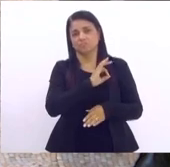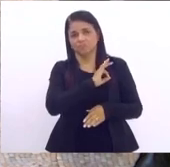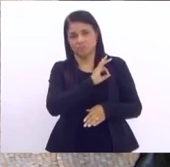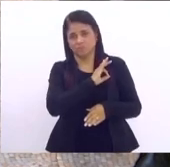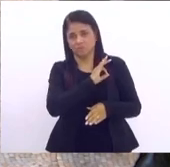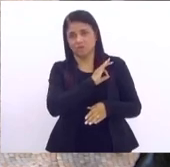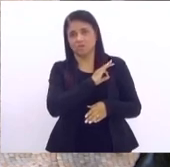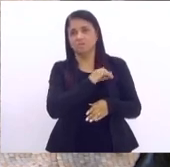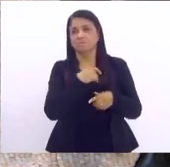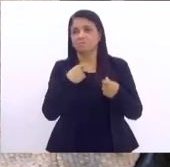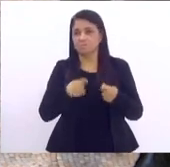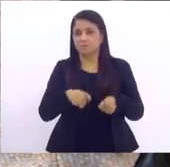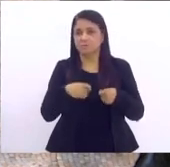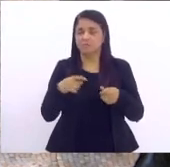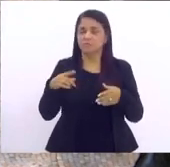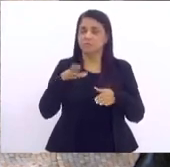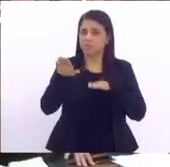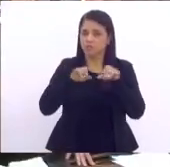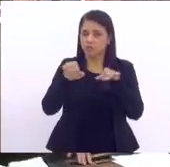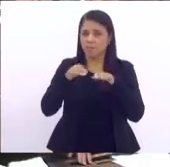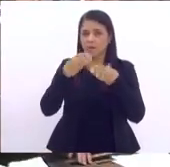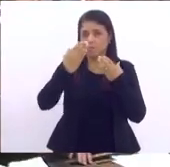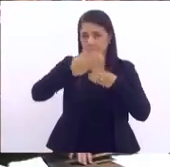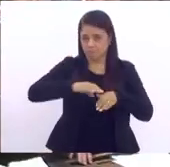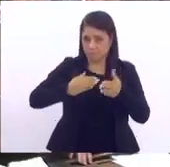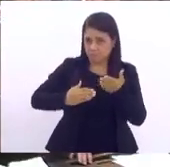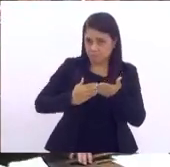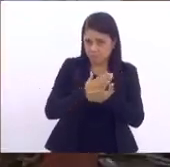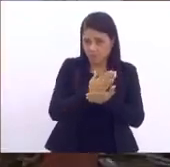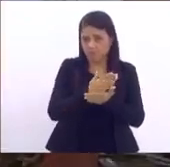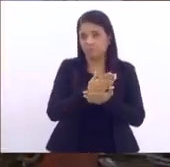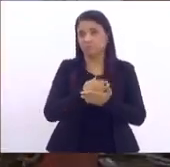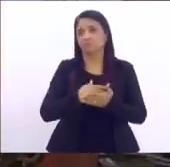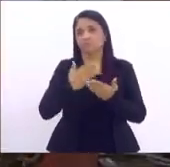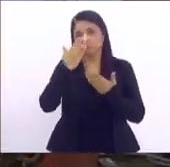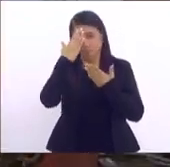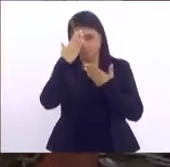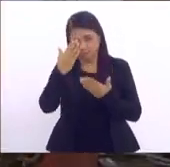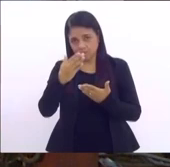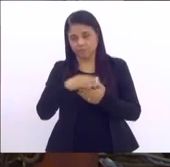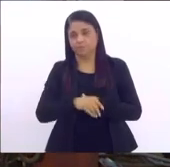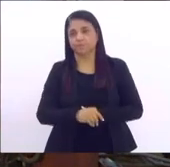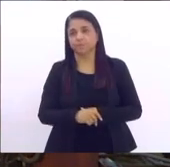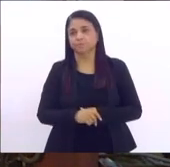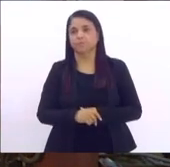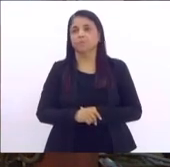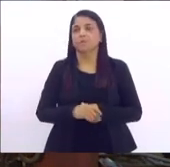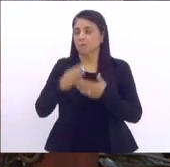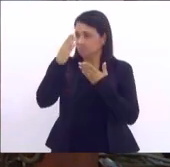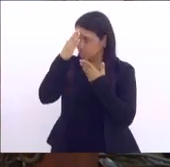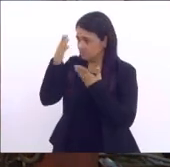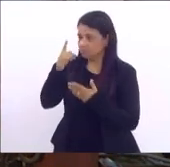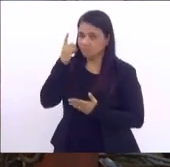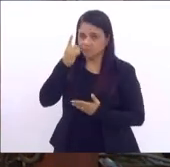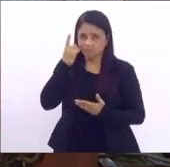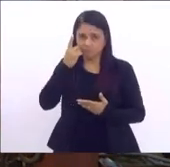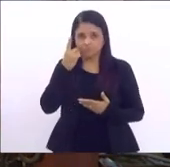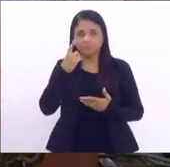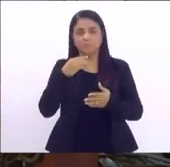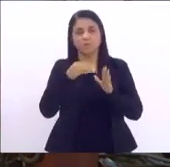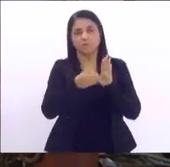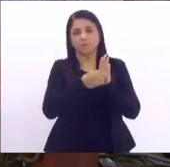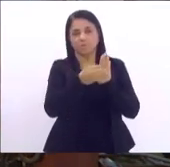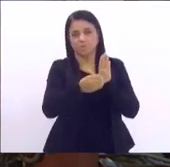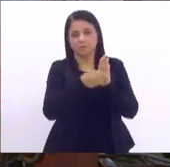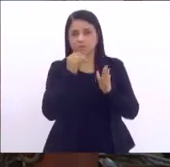aprovados dos últimos concursos. Muito obrigado. Eu que agradeço, deputado Galberto, com os pareceres emitidos em discussão. Não